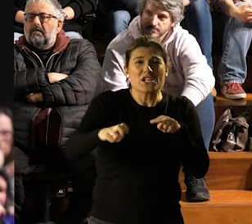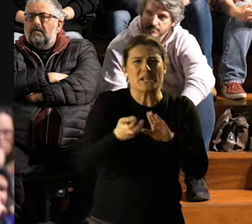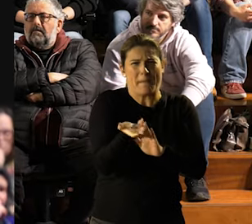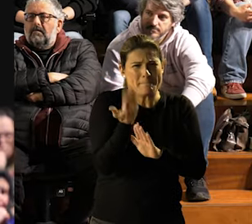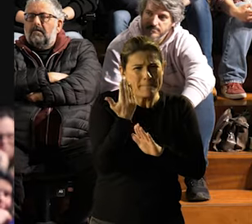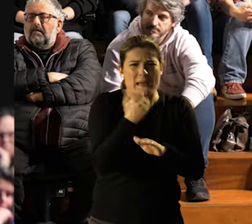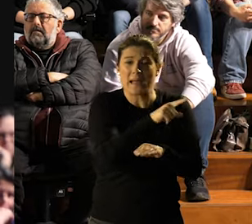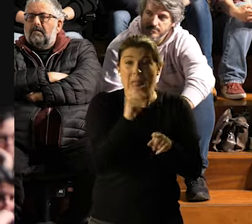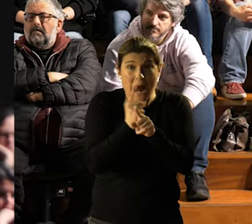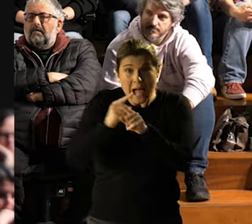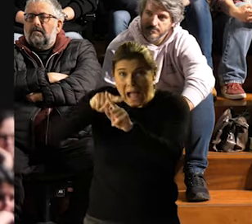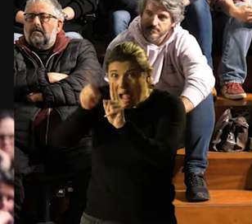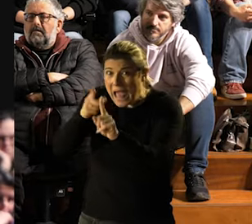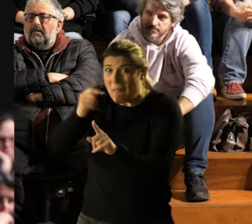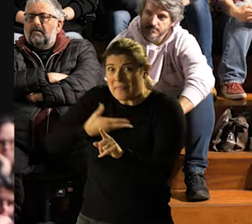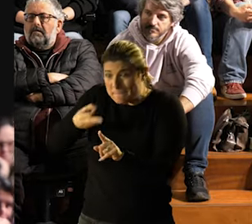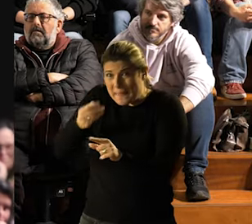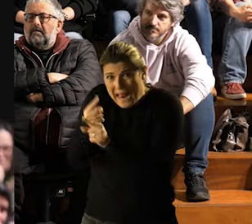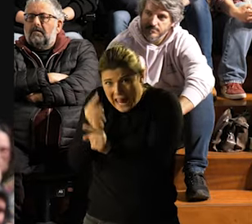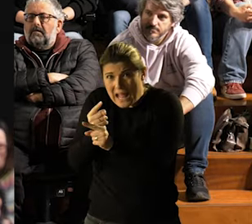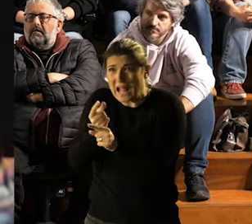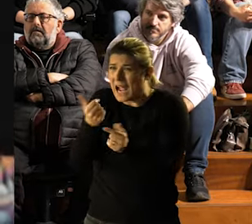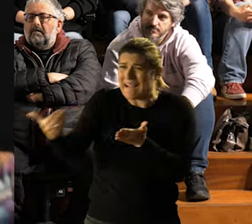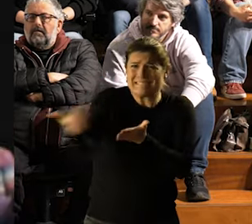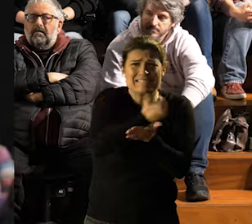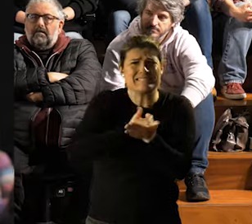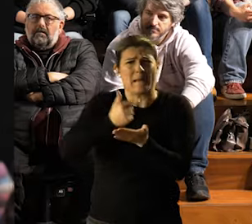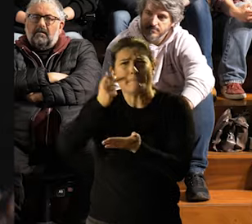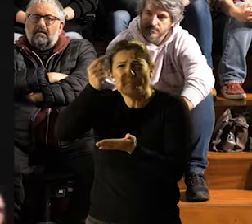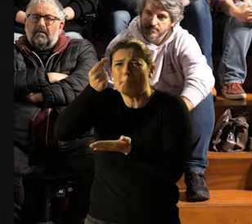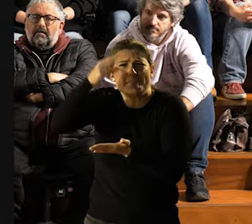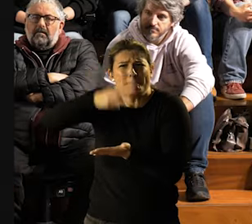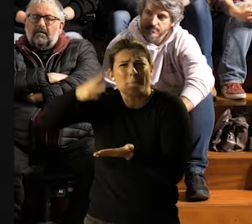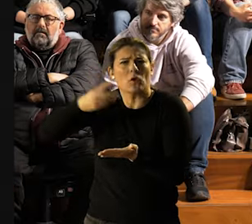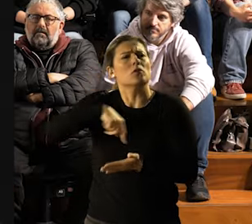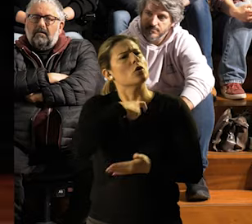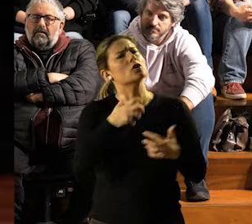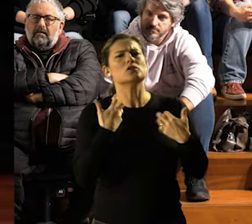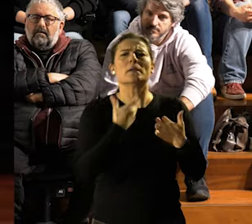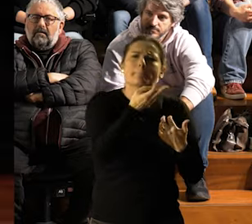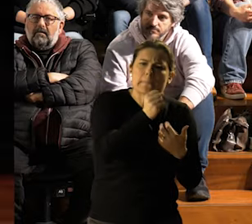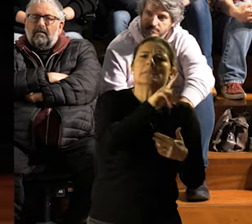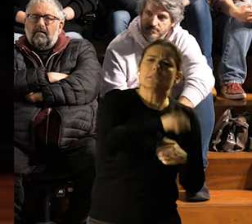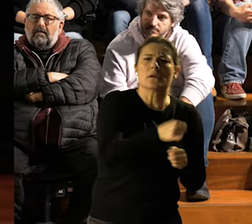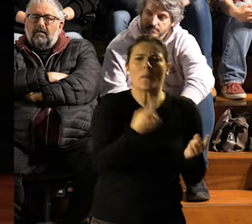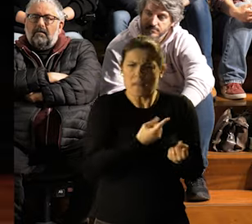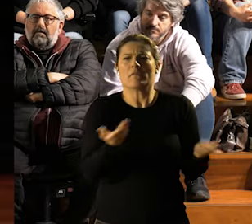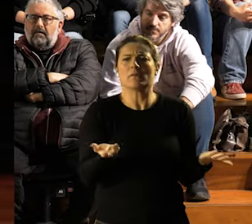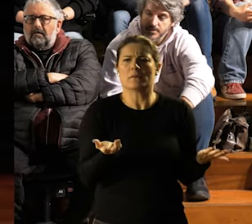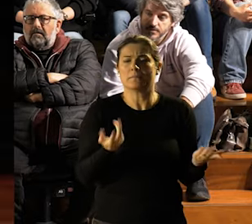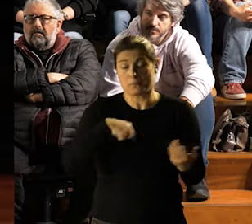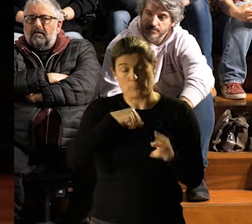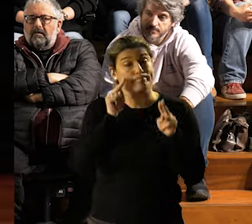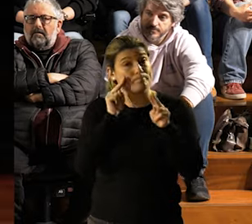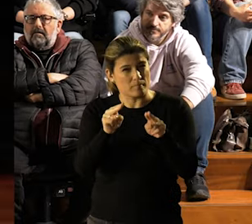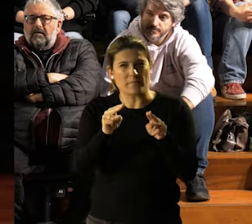mesmo ano que a EDP apresenta aos lucros milionários que apresenta não deveríamos estar chateados com o partido socialista quando nós olhamos